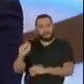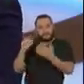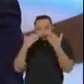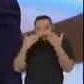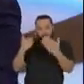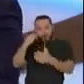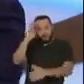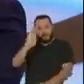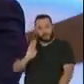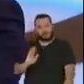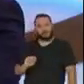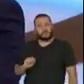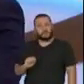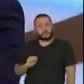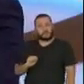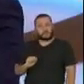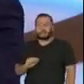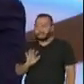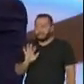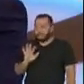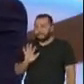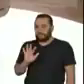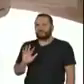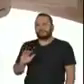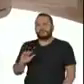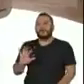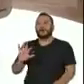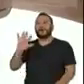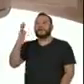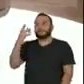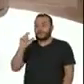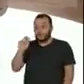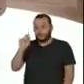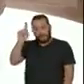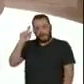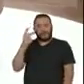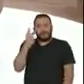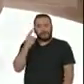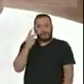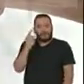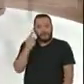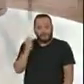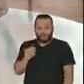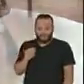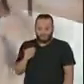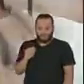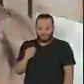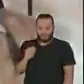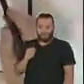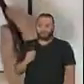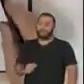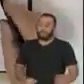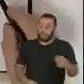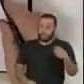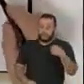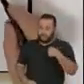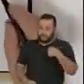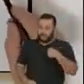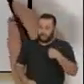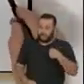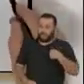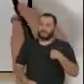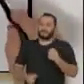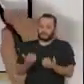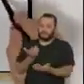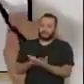mas eu acho que o holoforte tem que ser maior esse episódio Todo agora no Ceará eu sou um um quando enquanto estudante